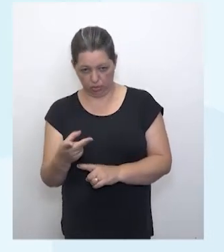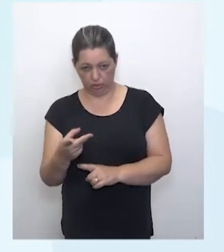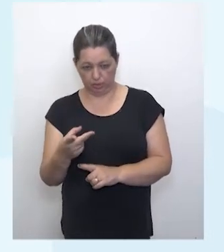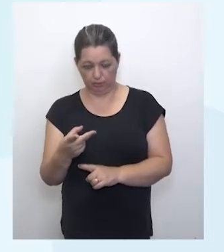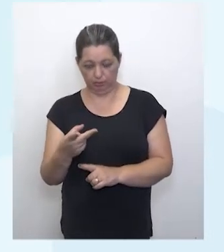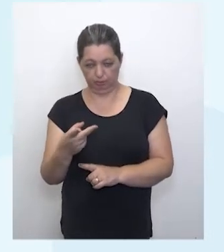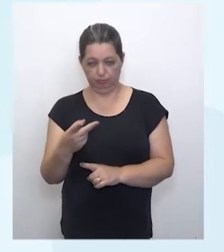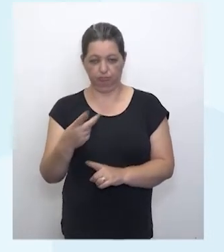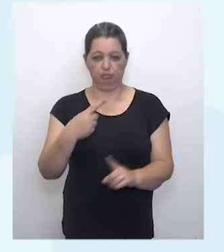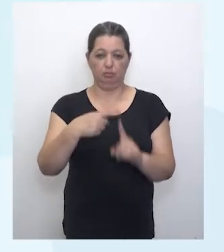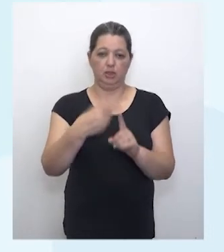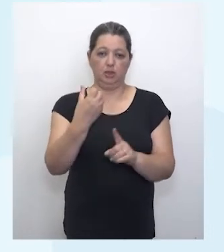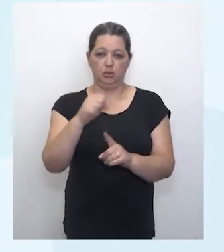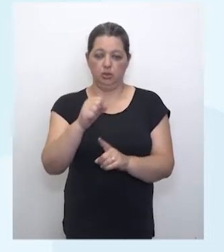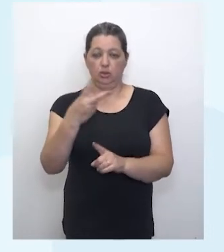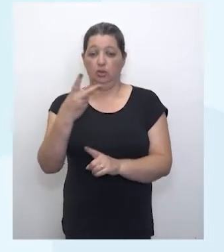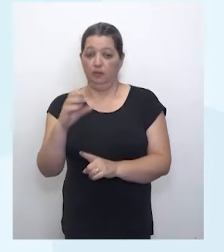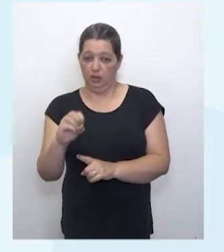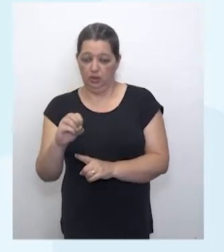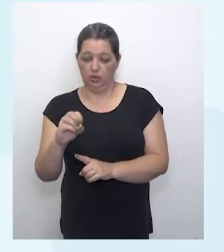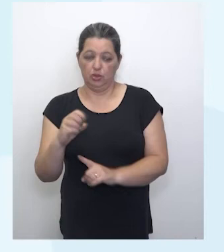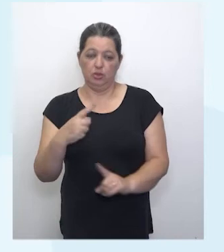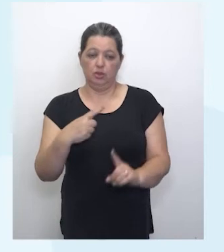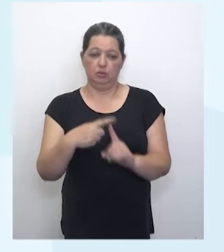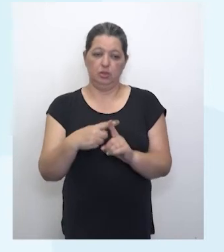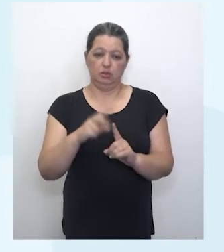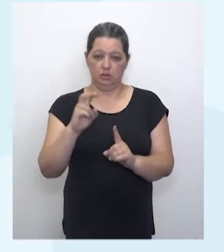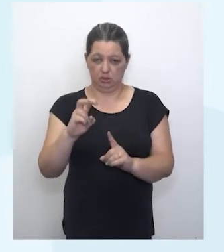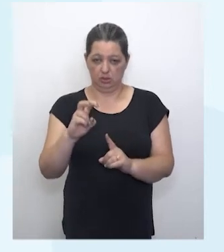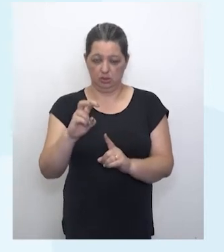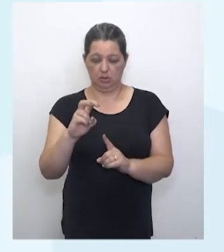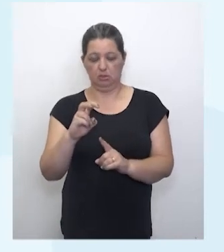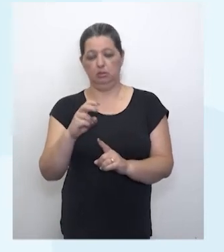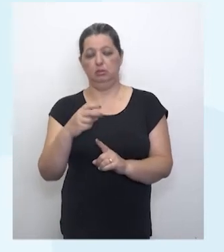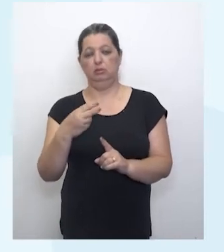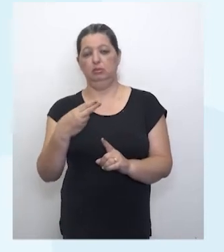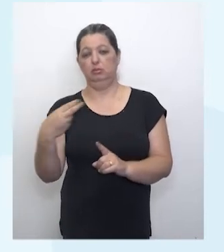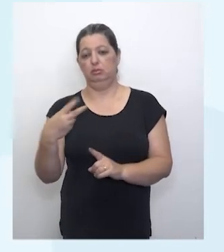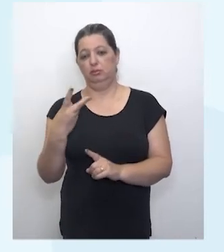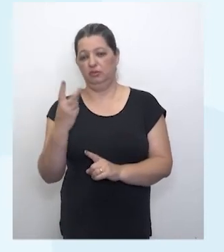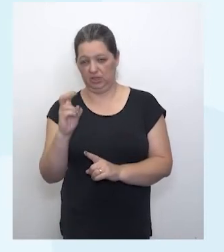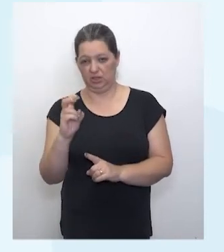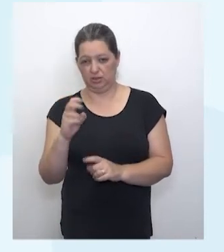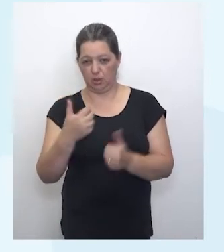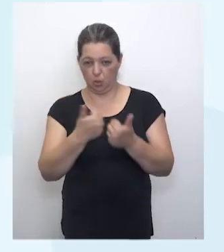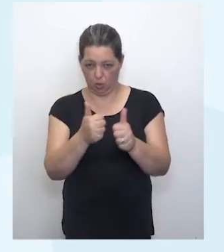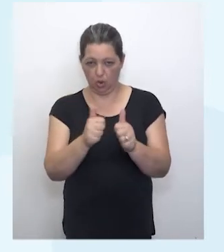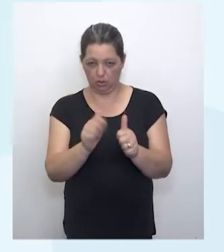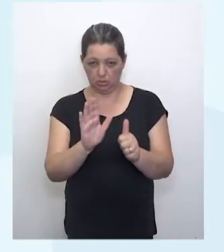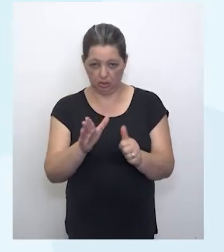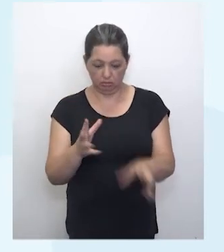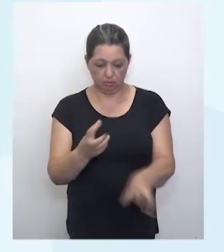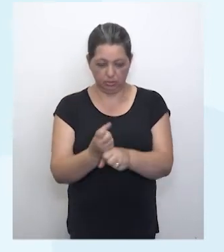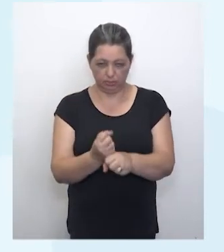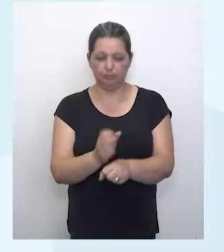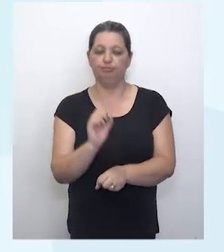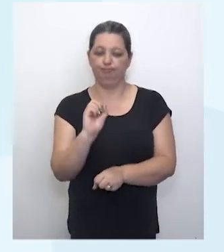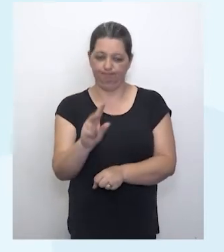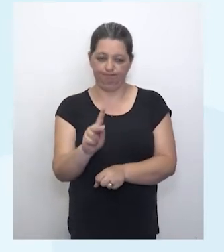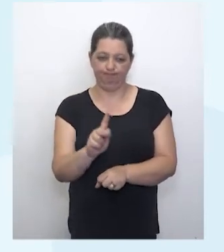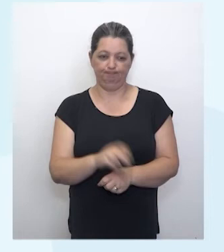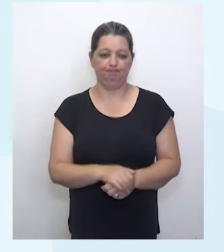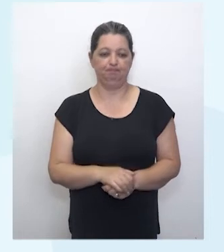mais 8, 20. E 20 mais 5, 25 ônibus. Ah, que ótimo. Então, vou pegar